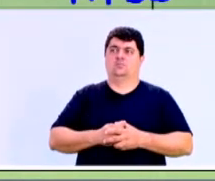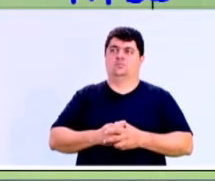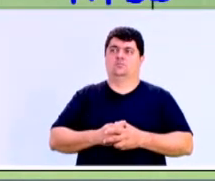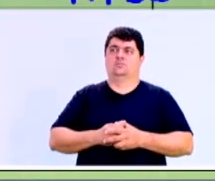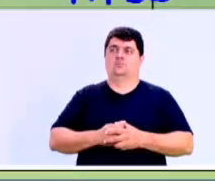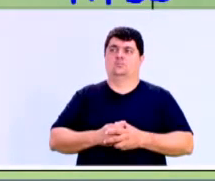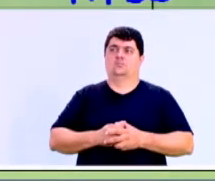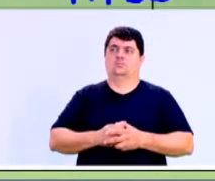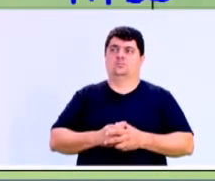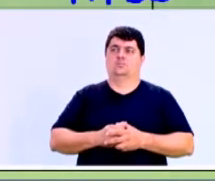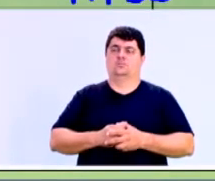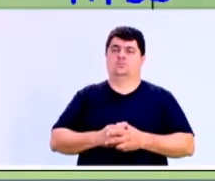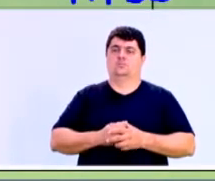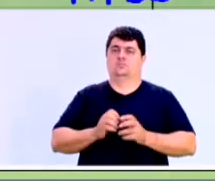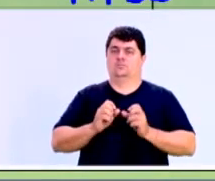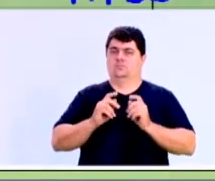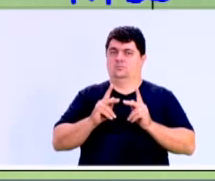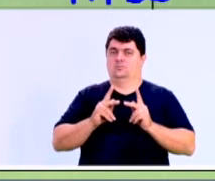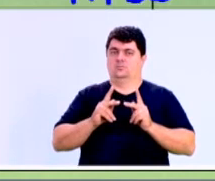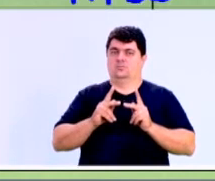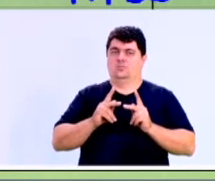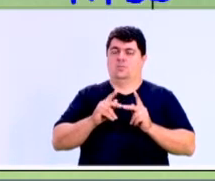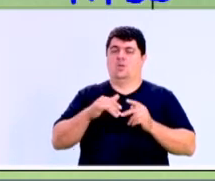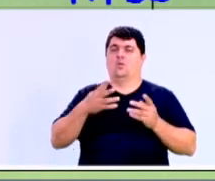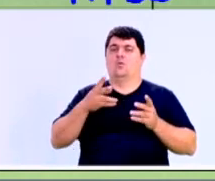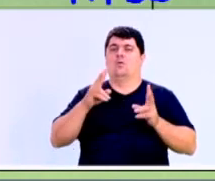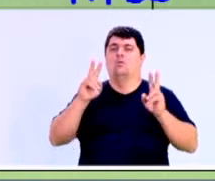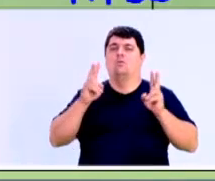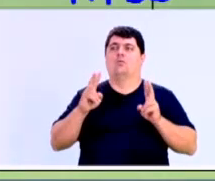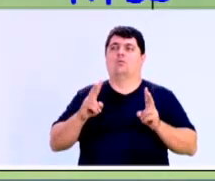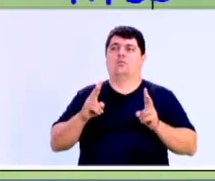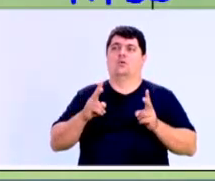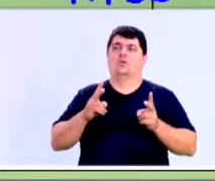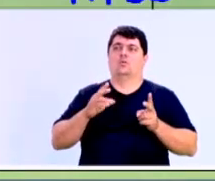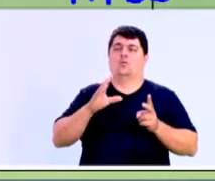6.700. Ok? Então, qual é o valor das minhas compras?